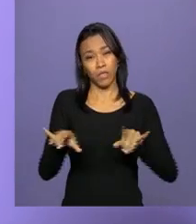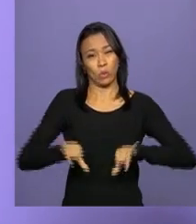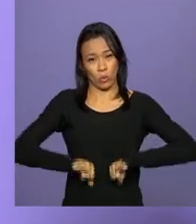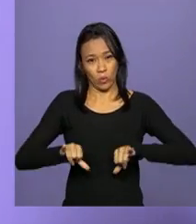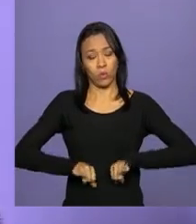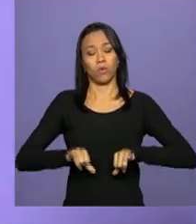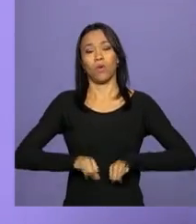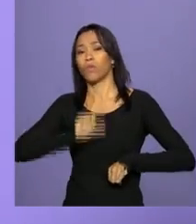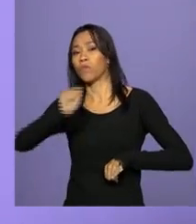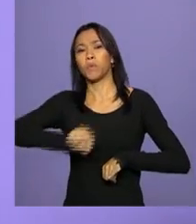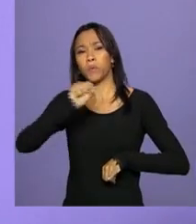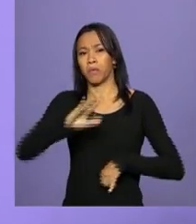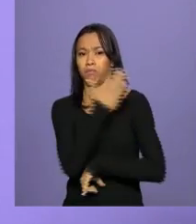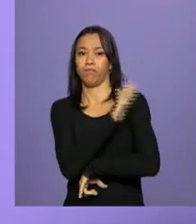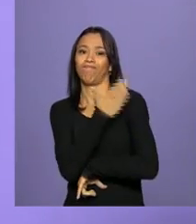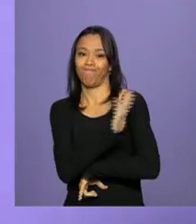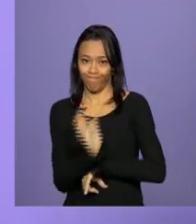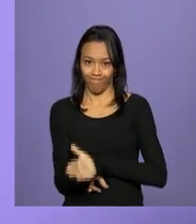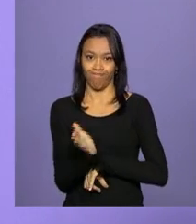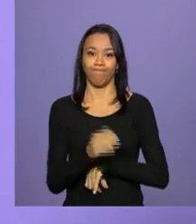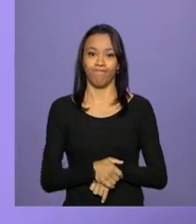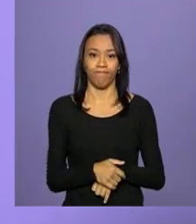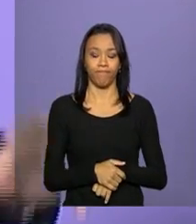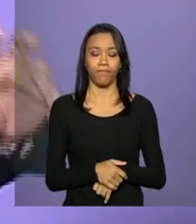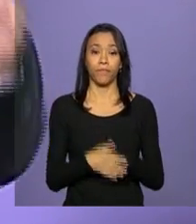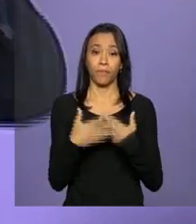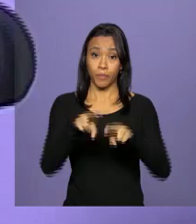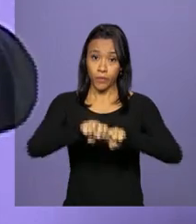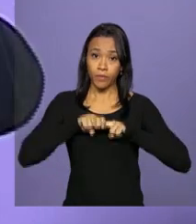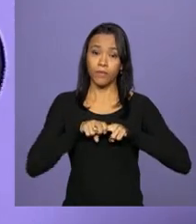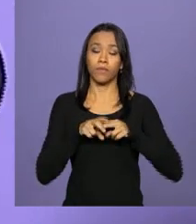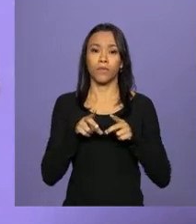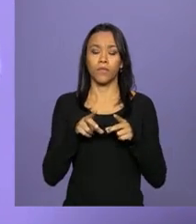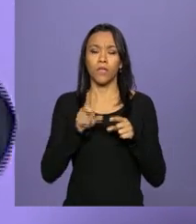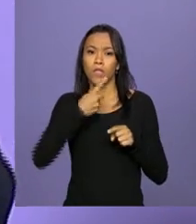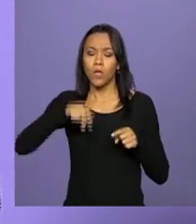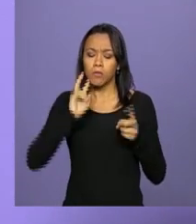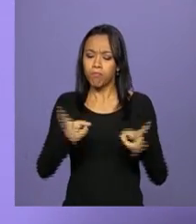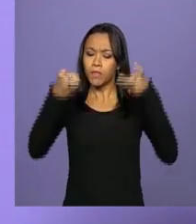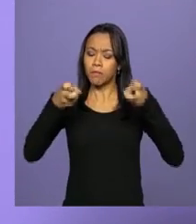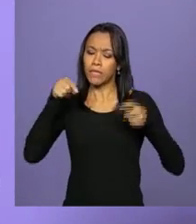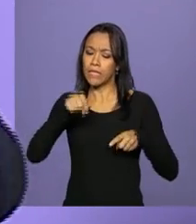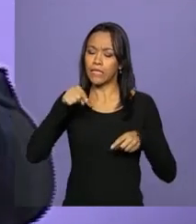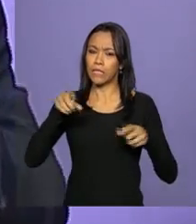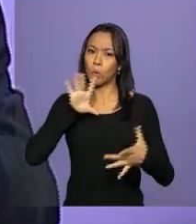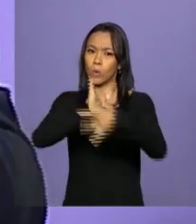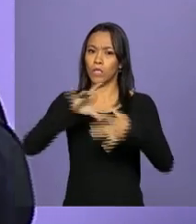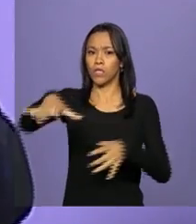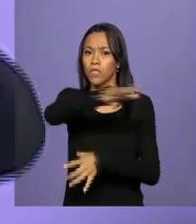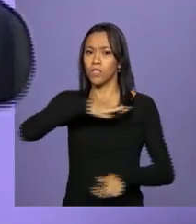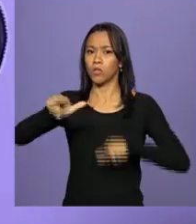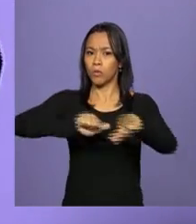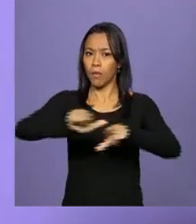brutais processos de discriminação e exclusão portanto atuar e olhar o mundo do trabalho como mundo